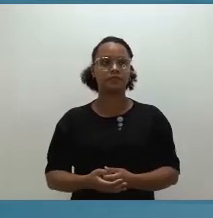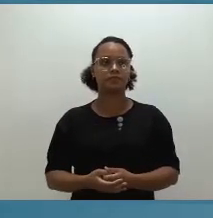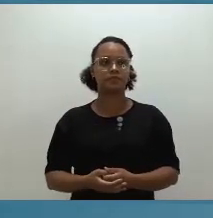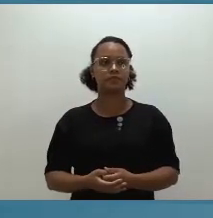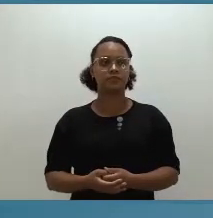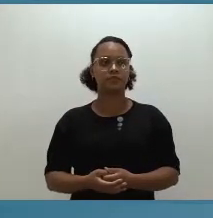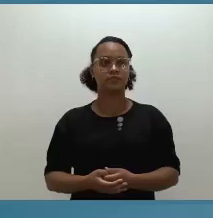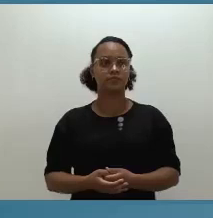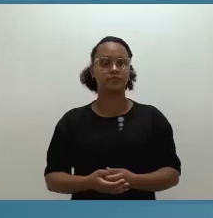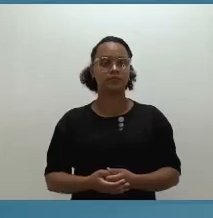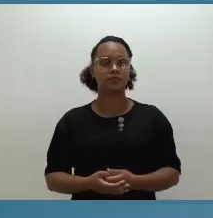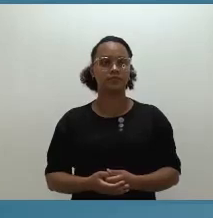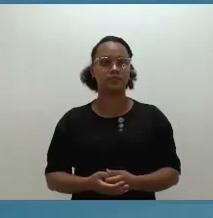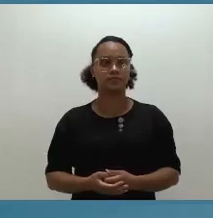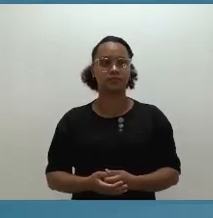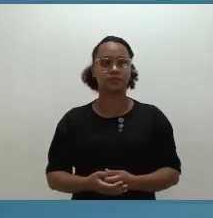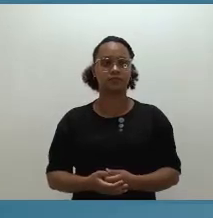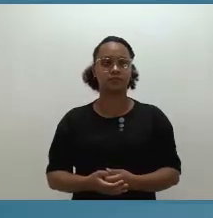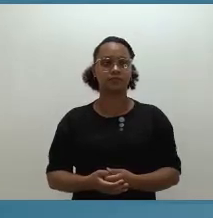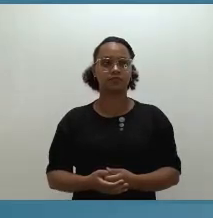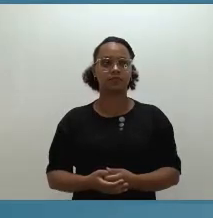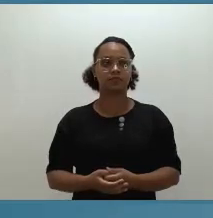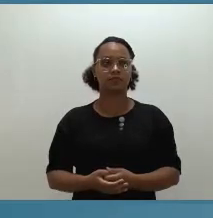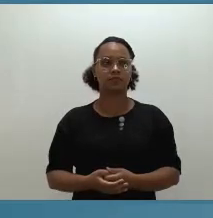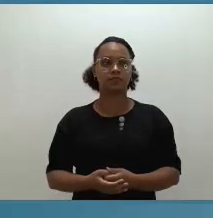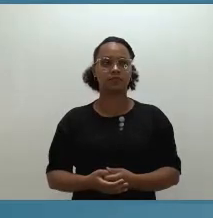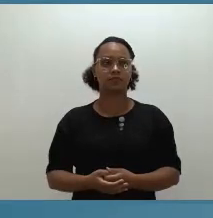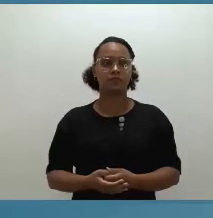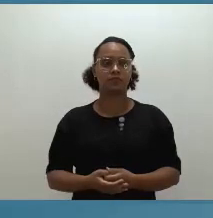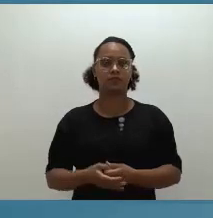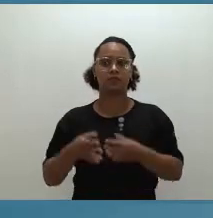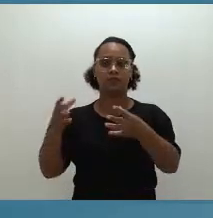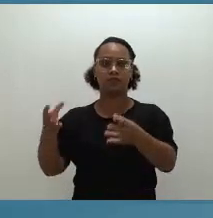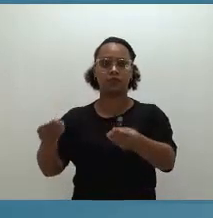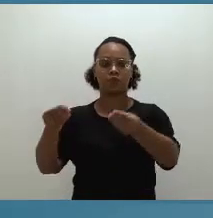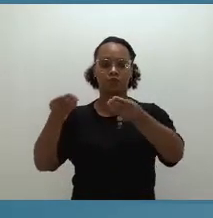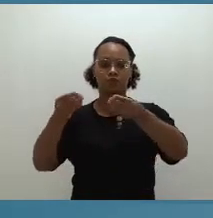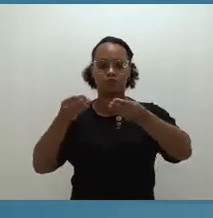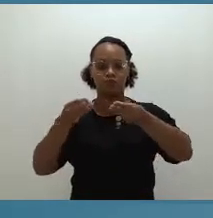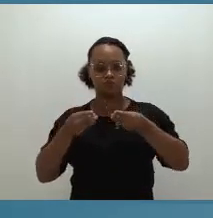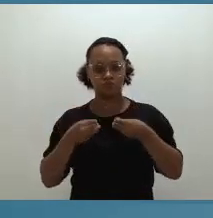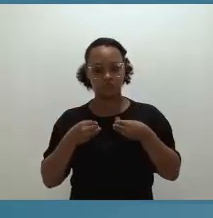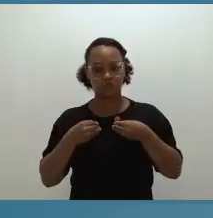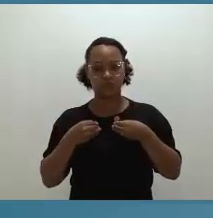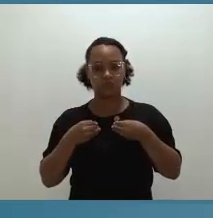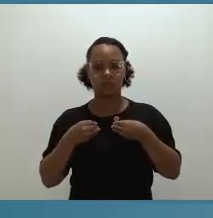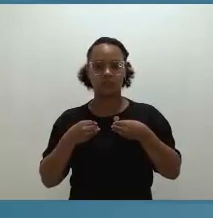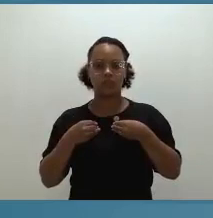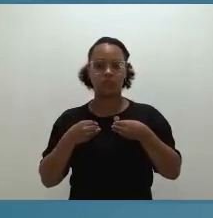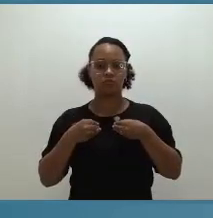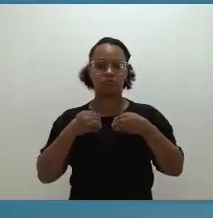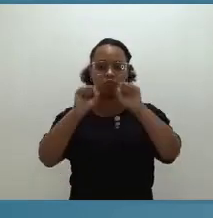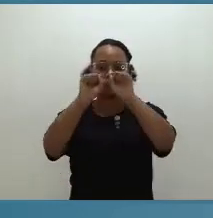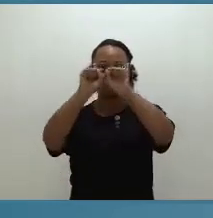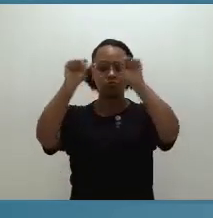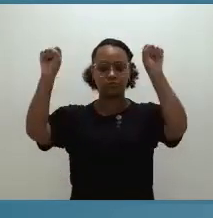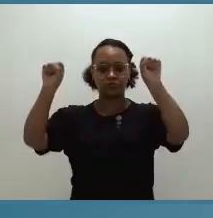com muita generosidade nos cedeu o sistema eletrônico de votação, o